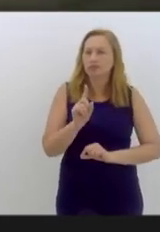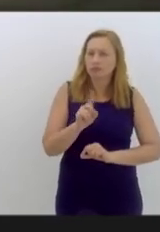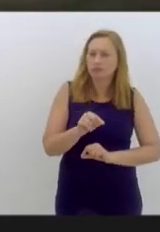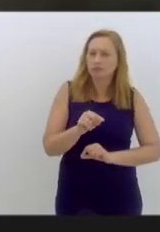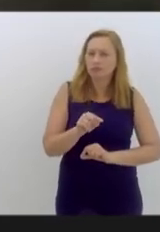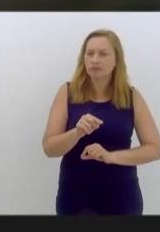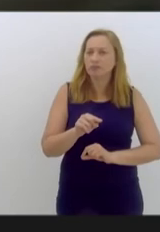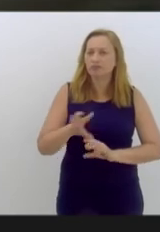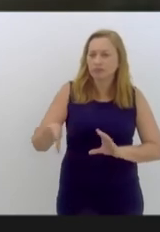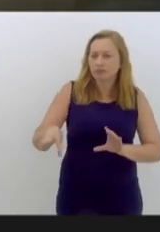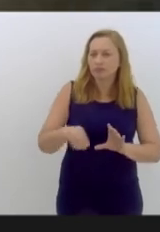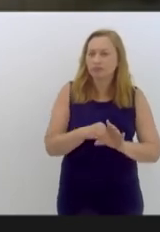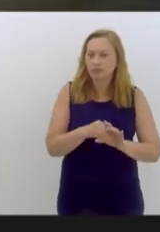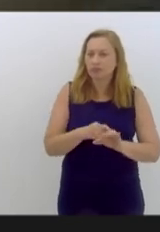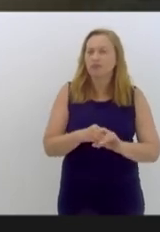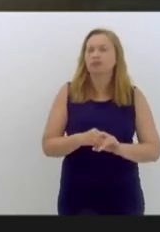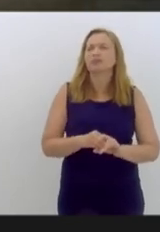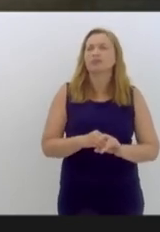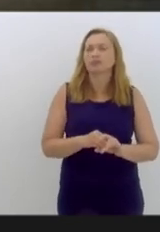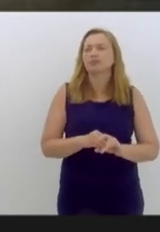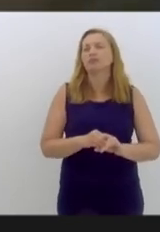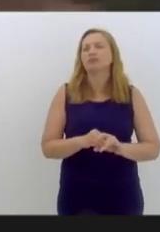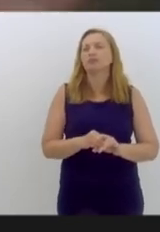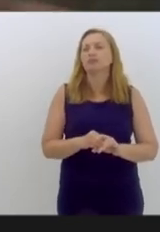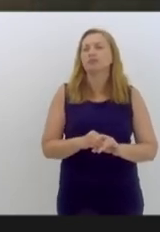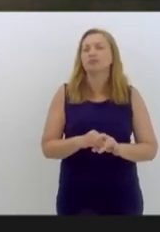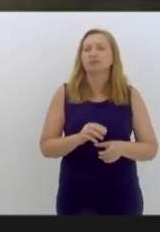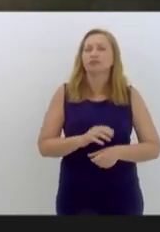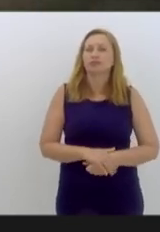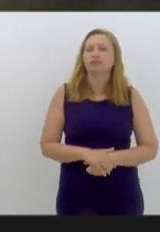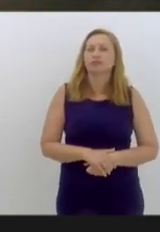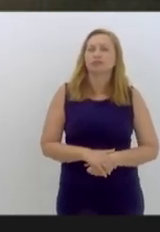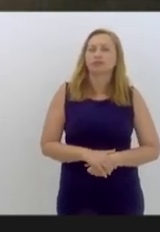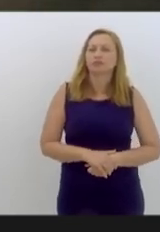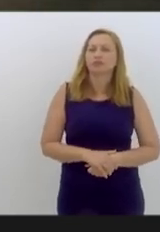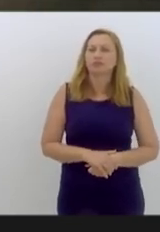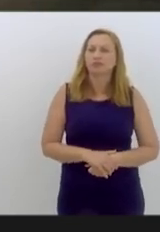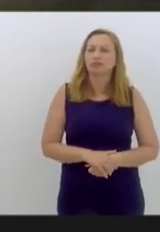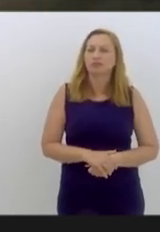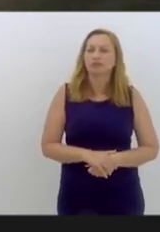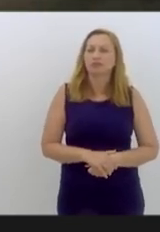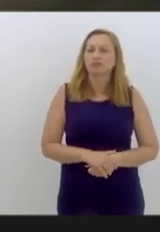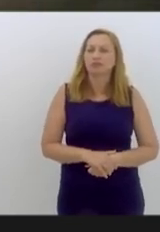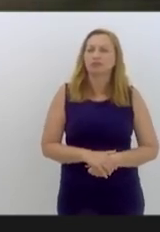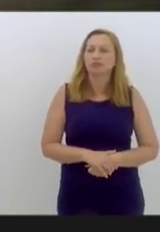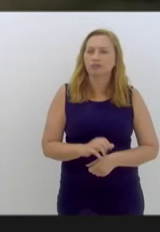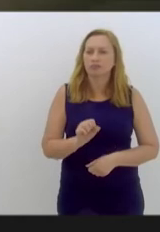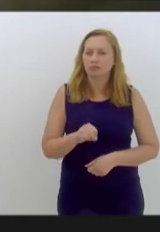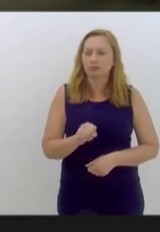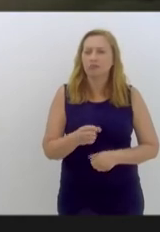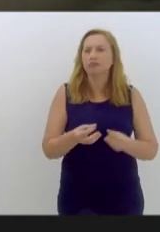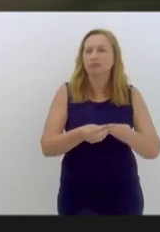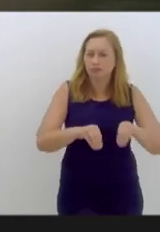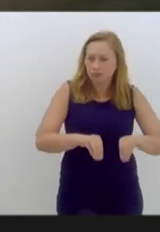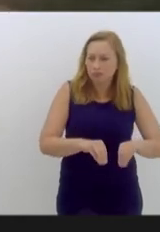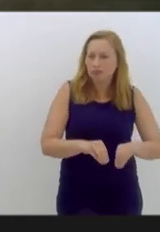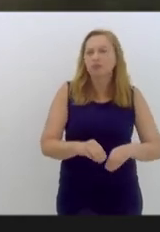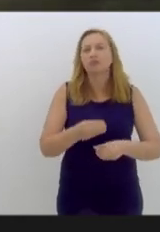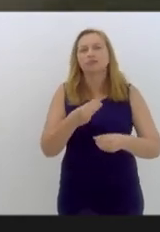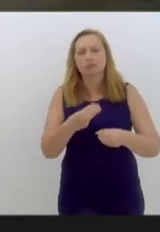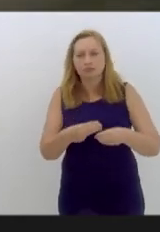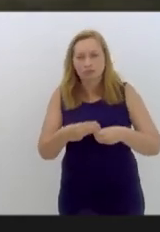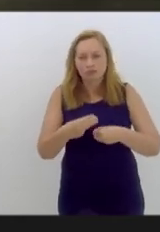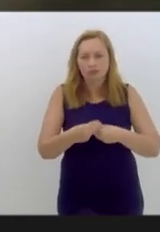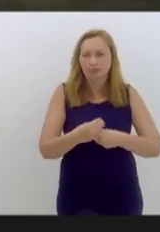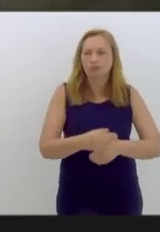na partilha. Se ela não vai entrar na partilha da outra parte, vai ter, sim, prejuízo para os municípios. Então,